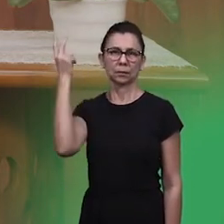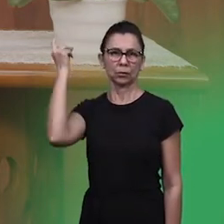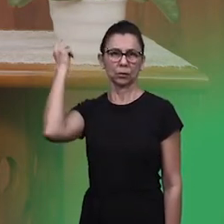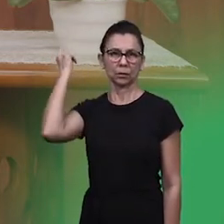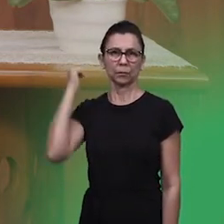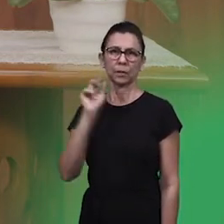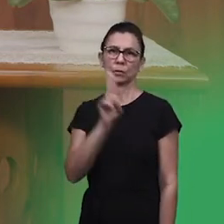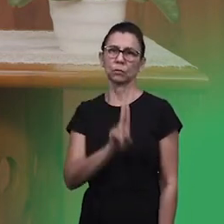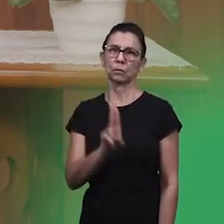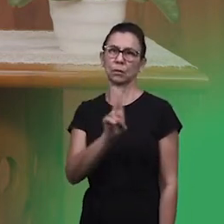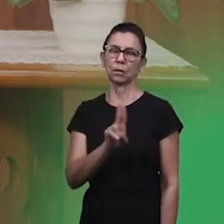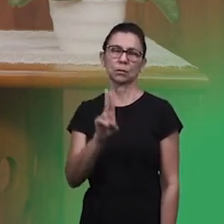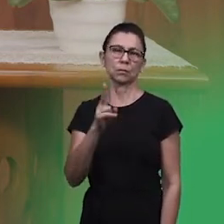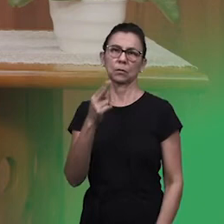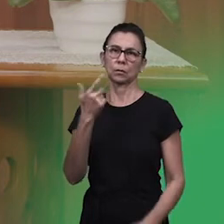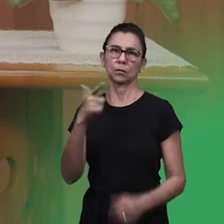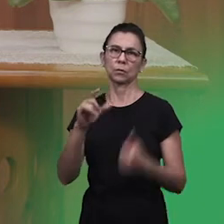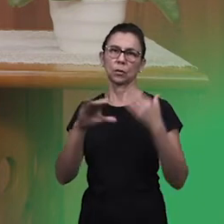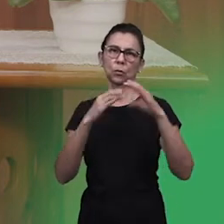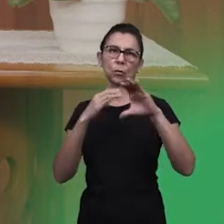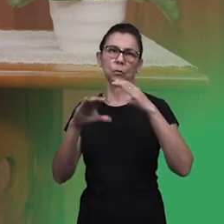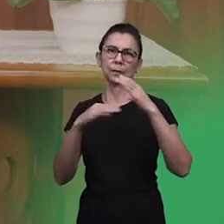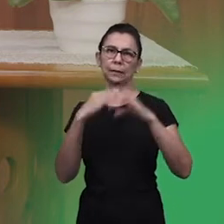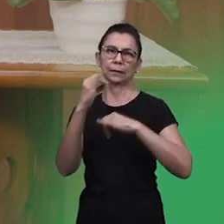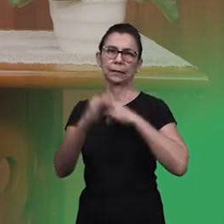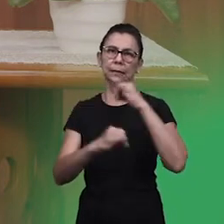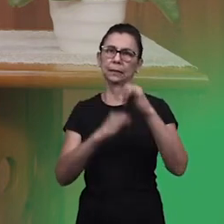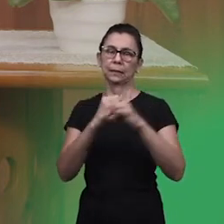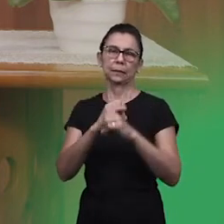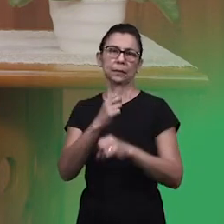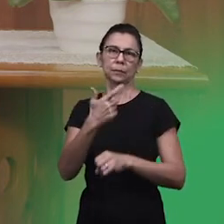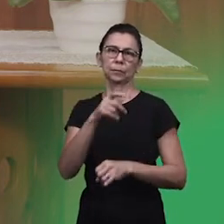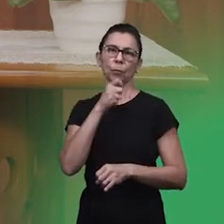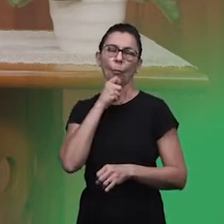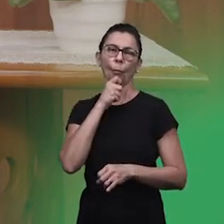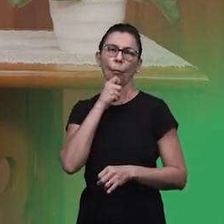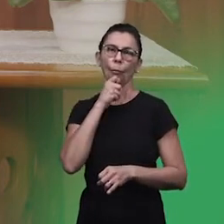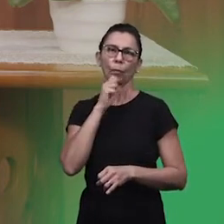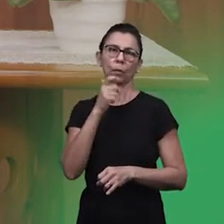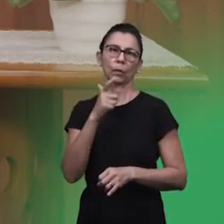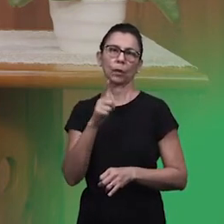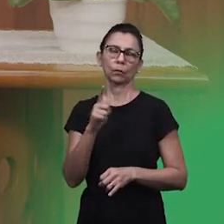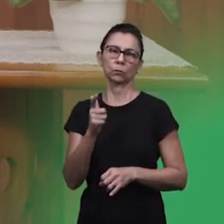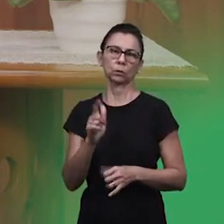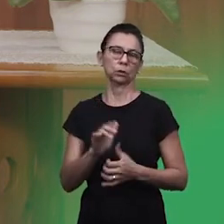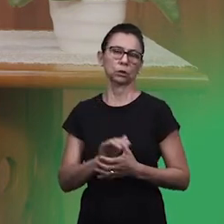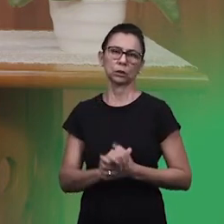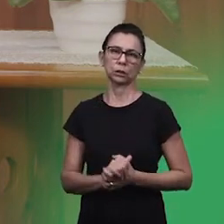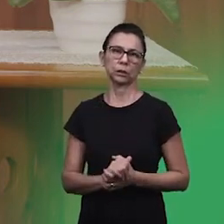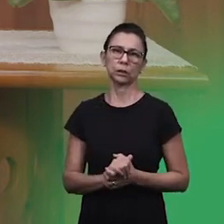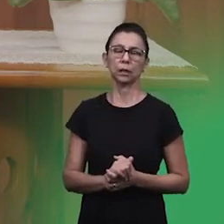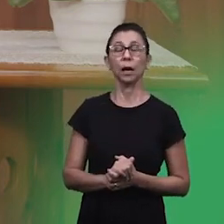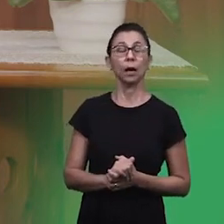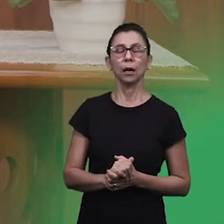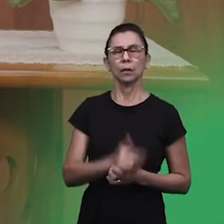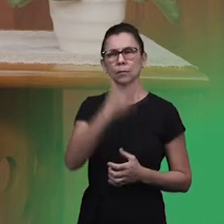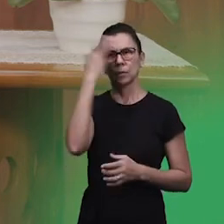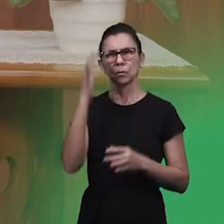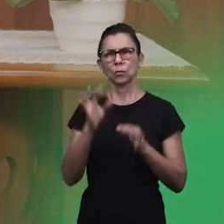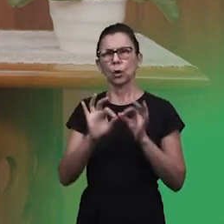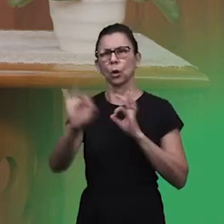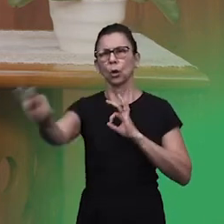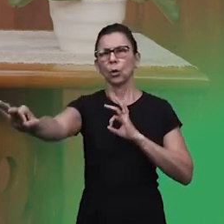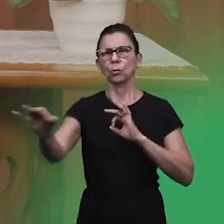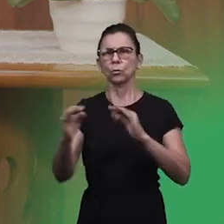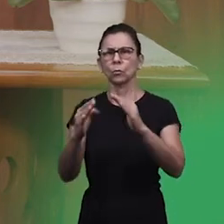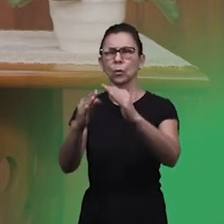Não havia meios de comunicação que pudessem fazer com que as pessoas à distância soubessem de alguma coisa importante que estava acontecendo, de